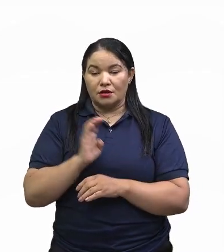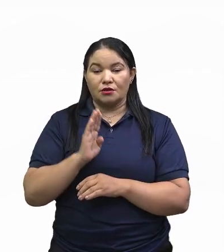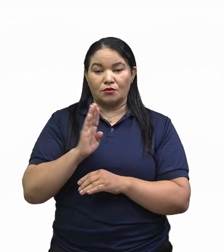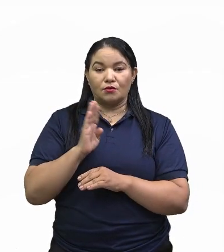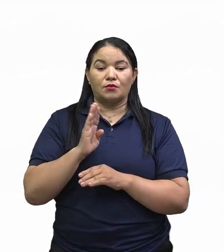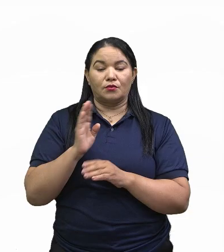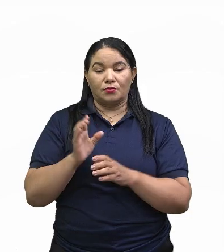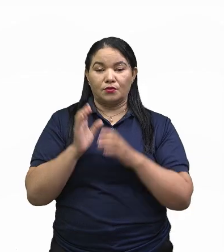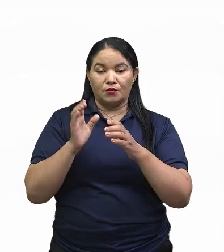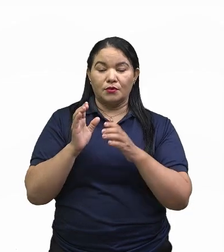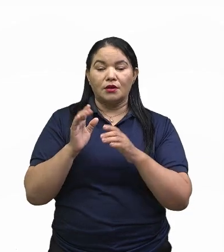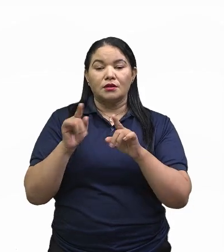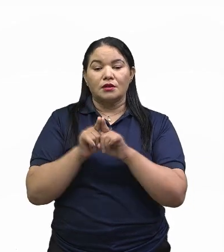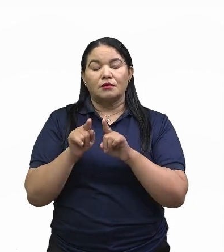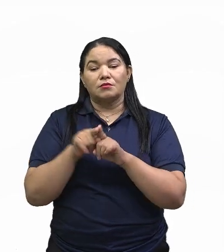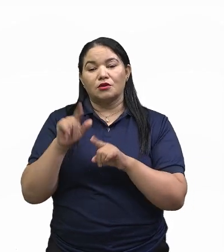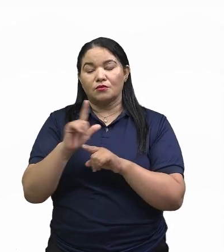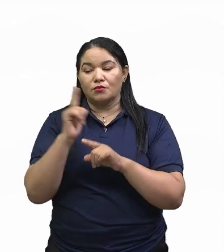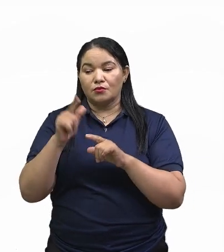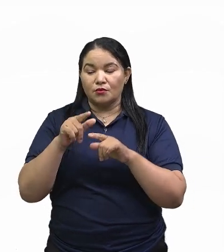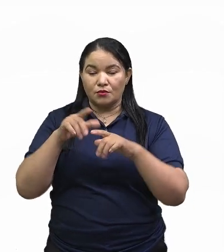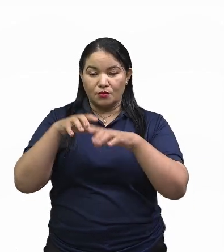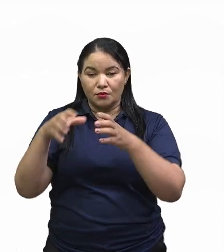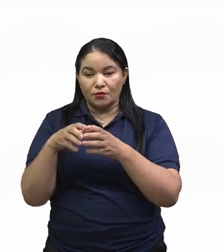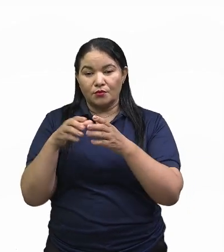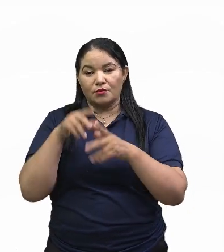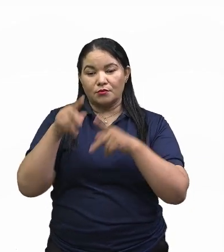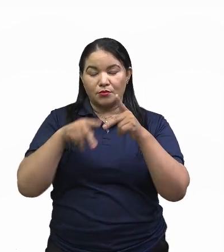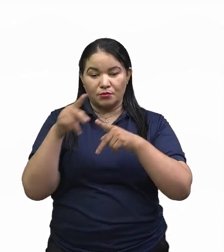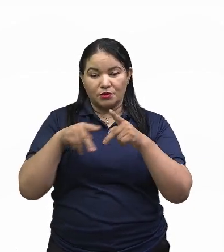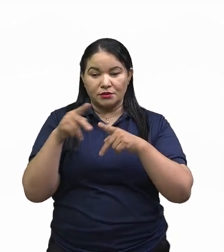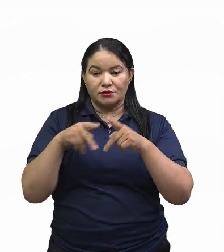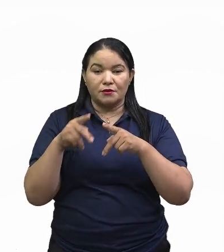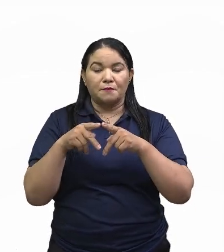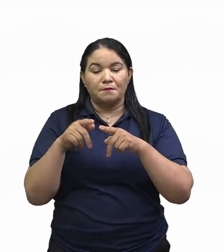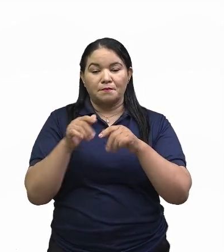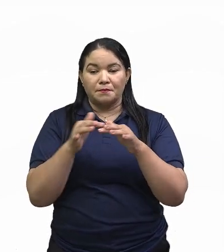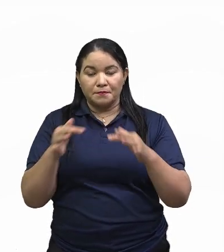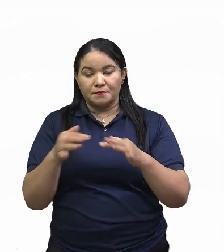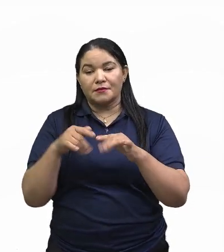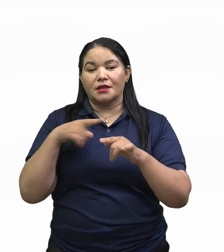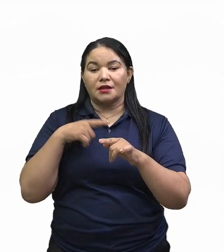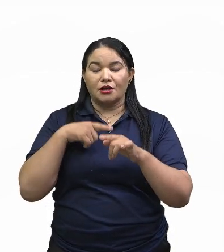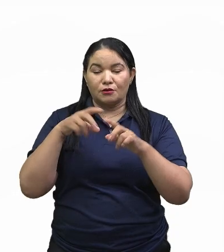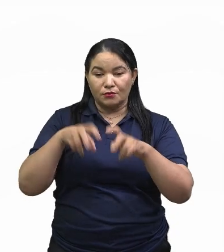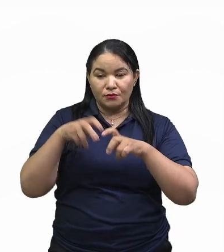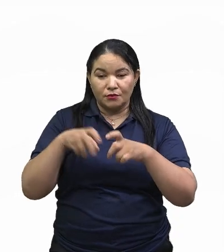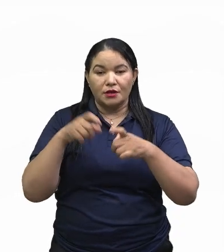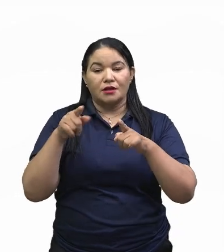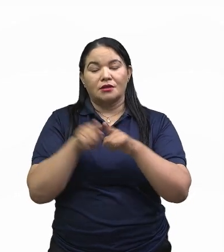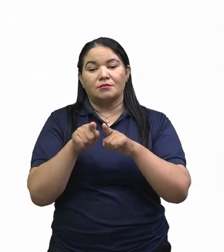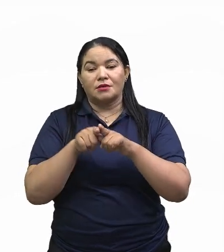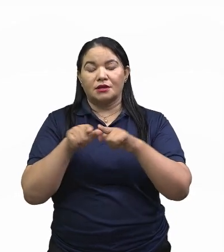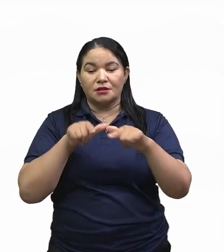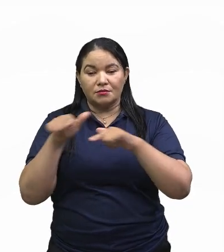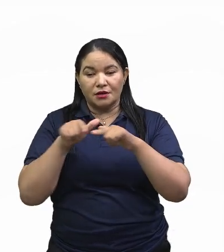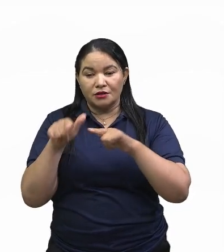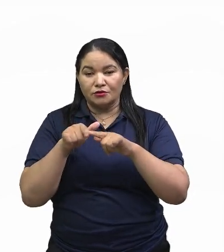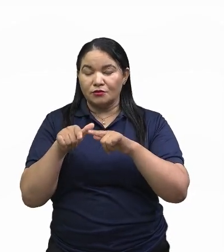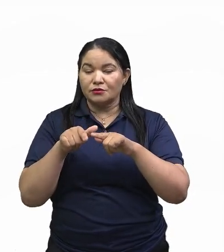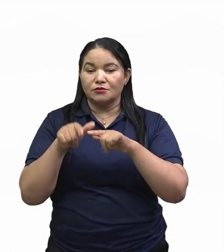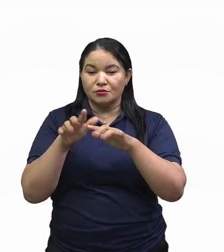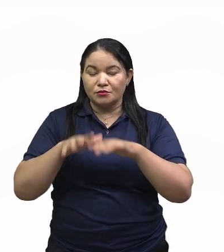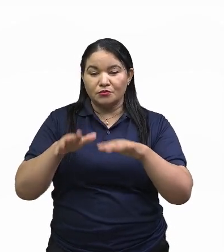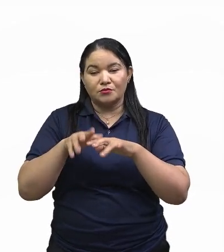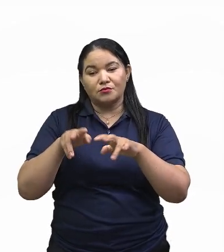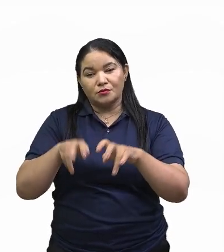estado, composto pelo restante da população. E aí temos camponeses, vamos ter trabalhadores urbanos